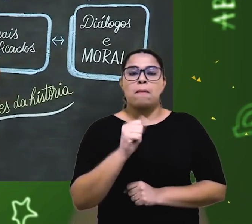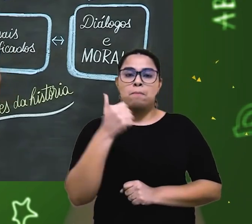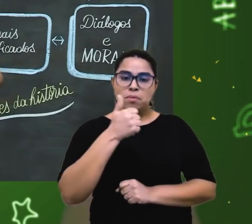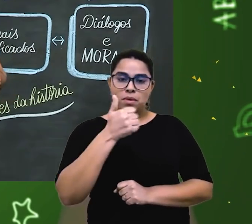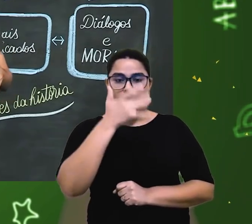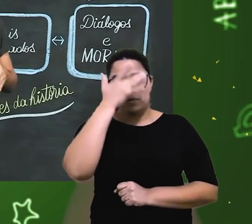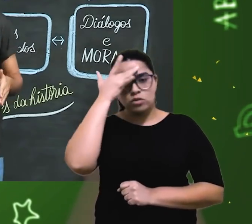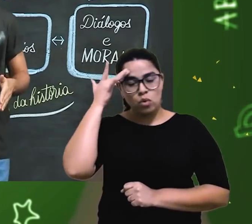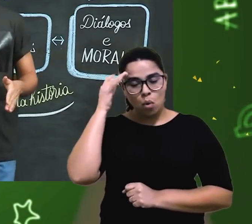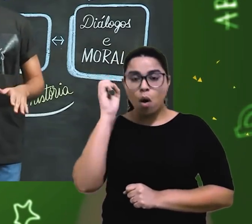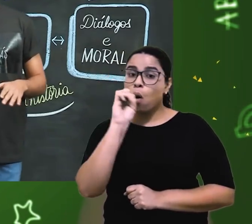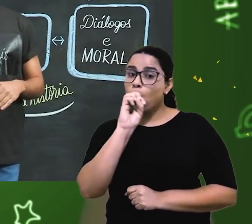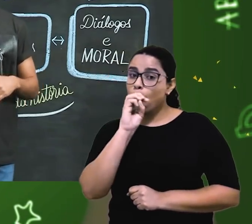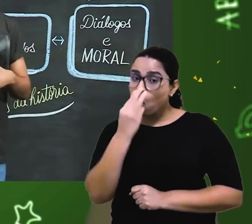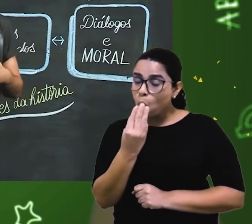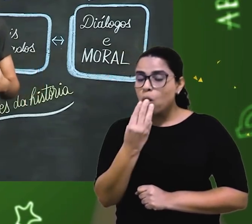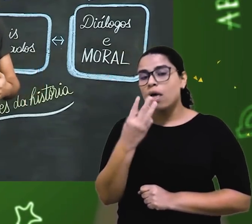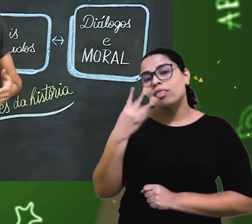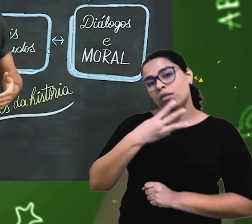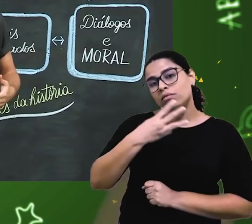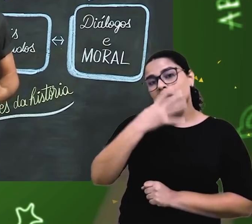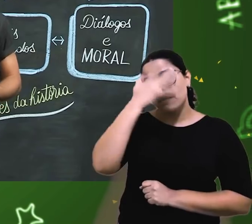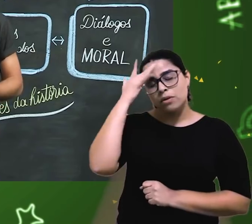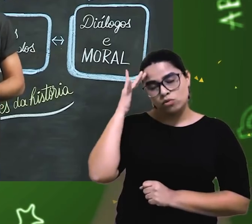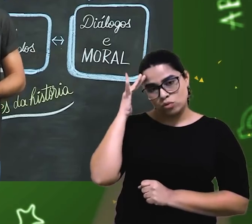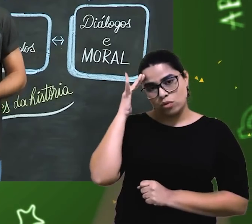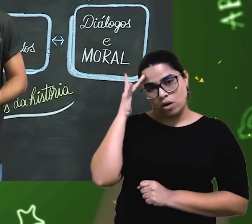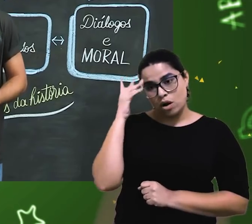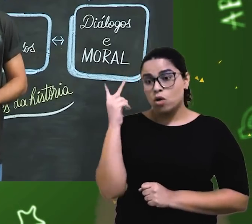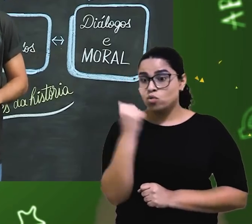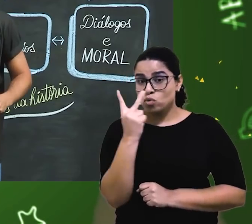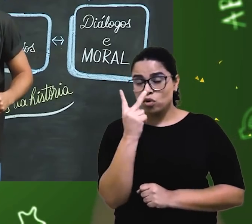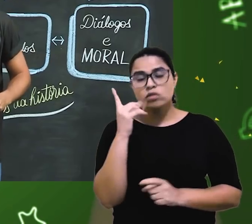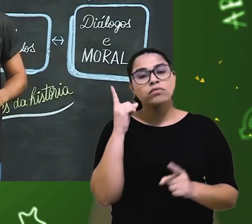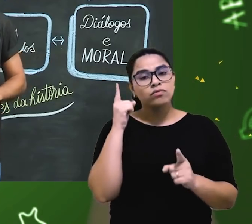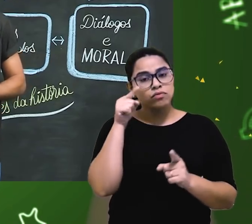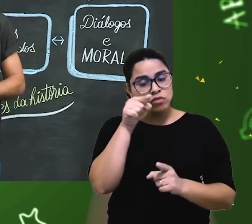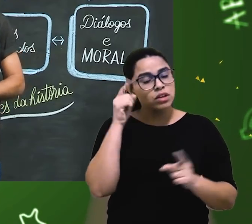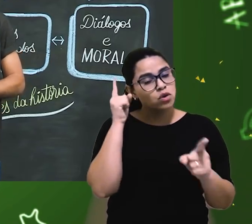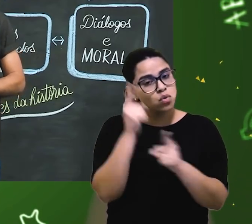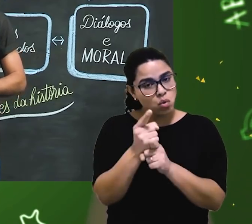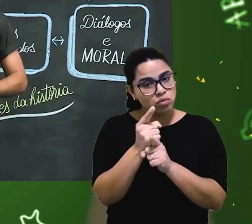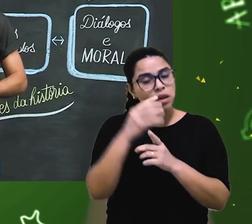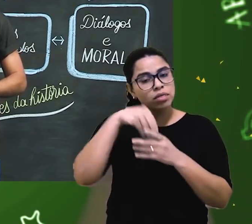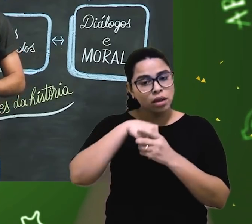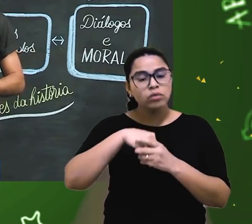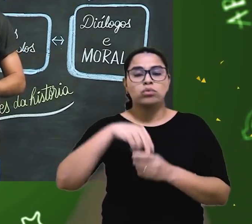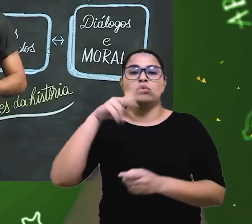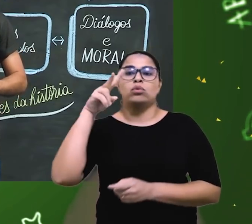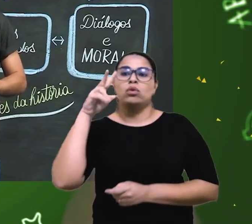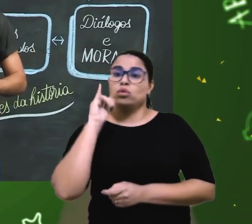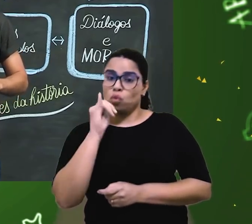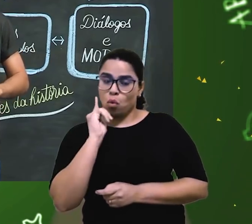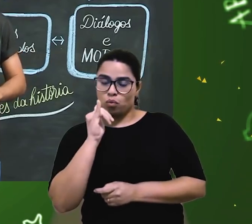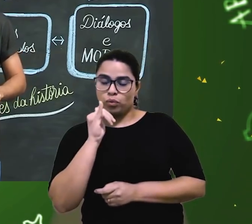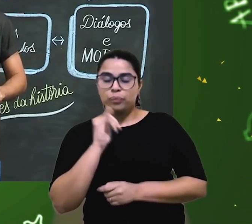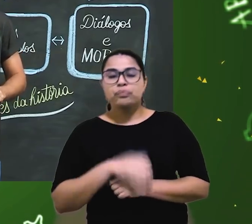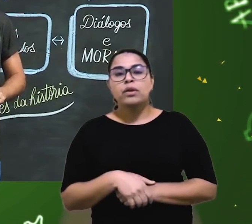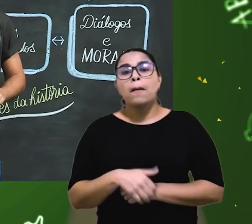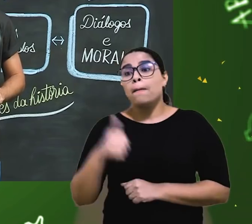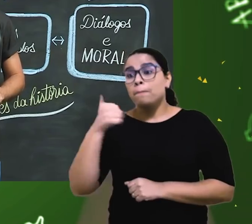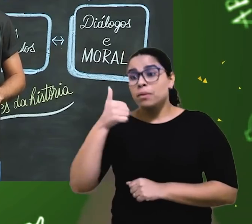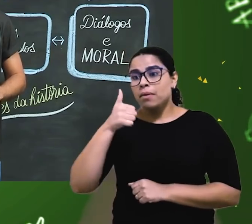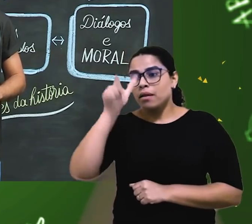personagem dentro da história pode narrar as ações que ele está vivenciando. E aí, nesse caso, a gente vai dizer que essa história, esse conto é narrado